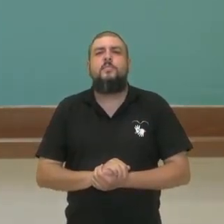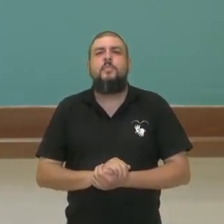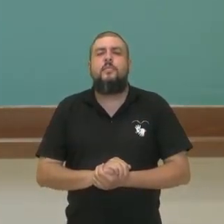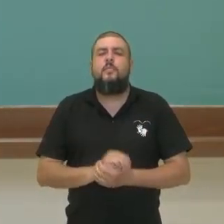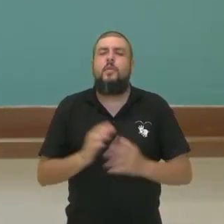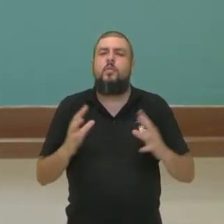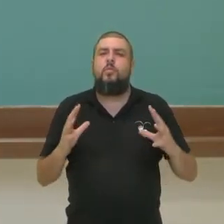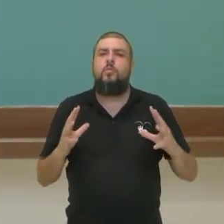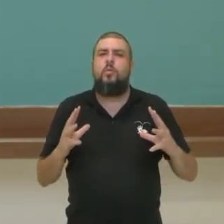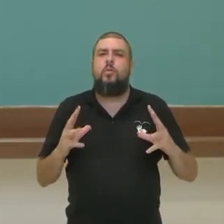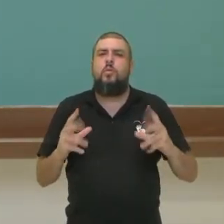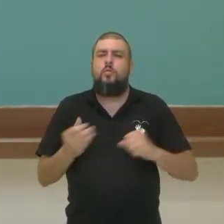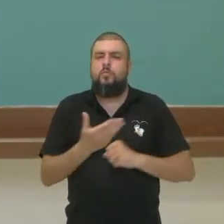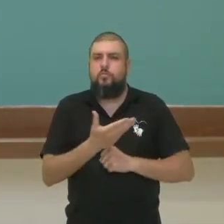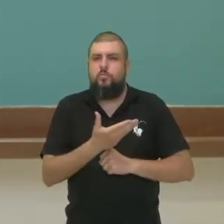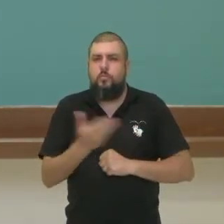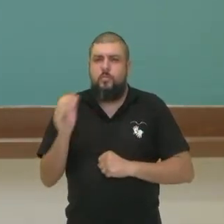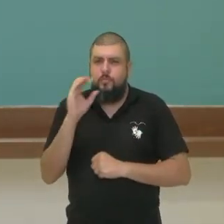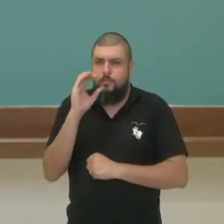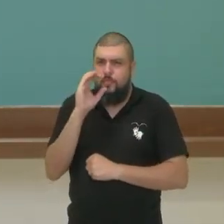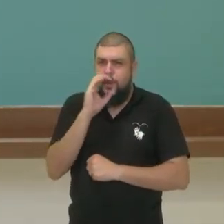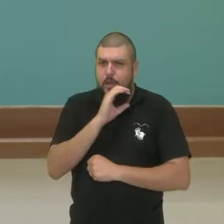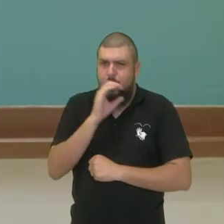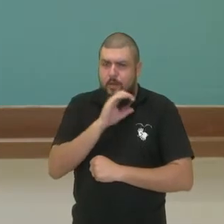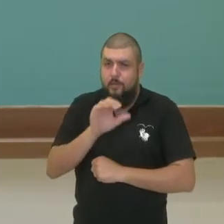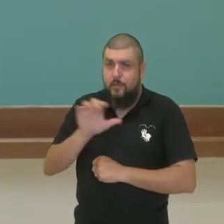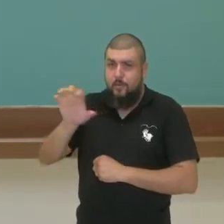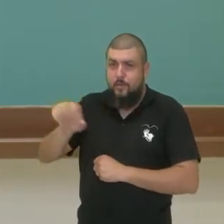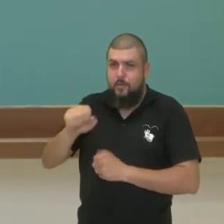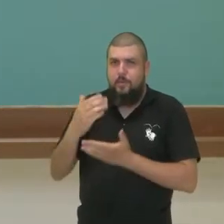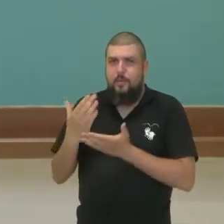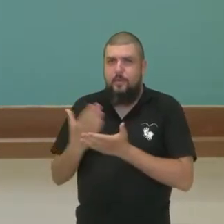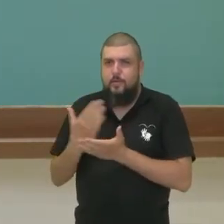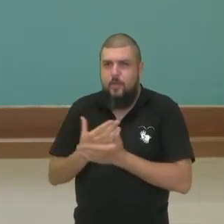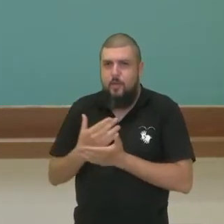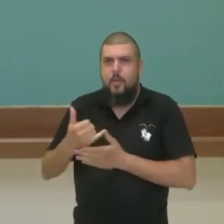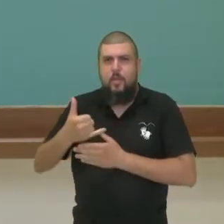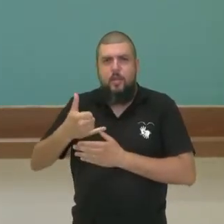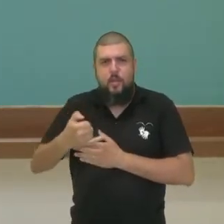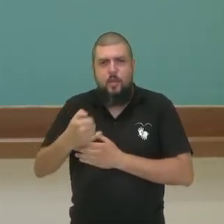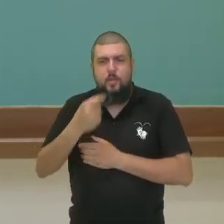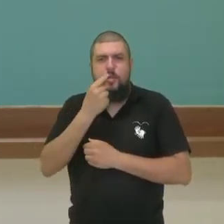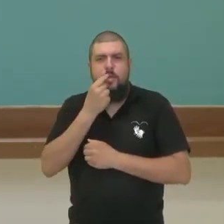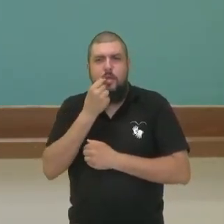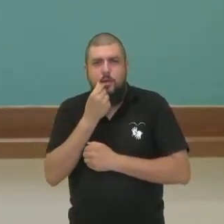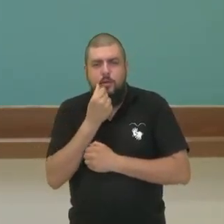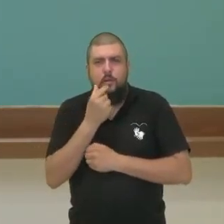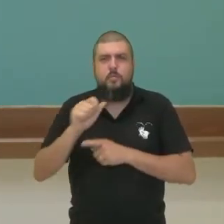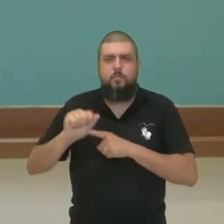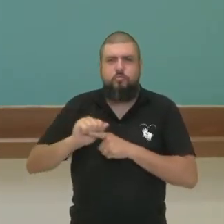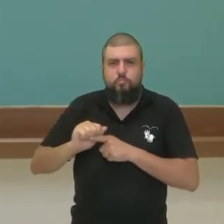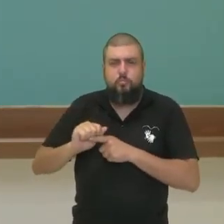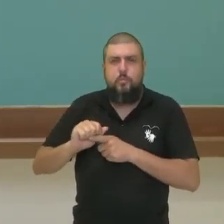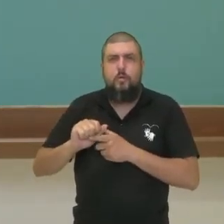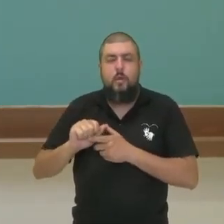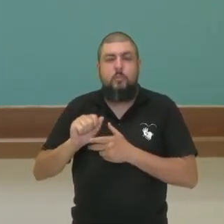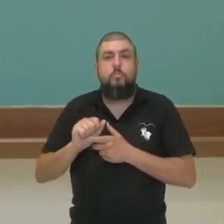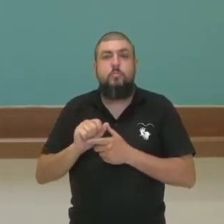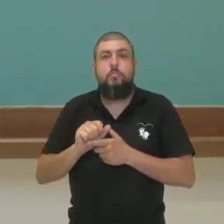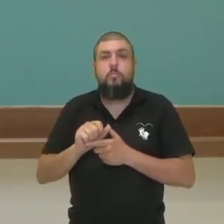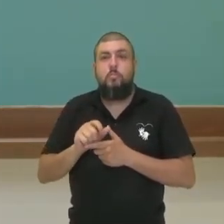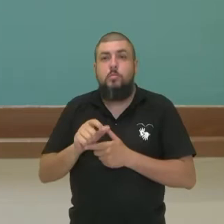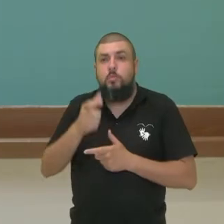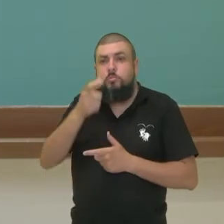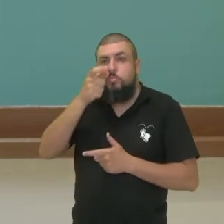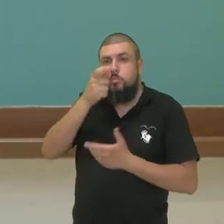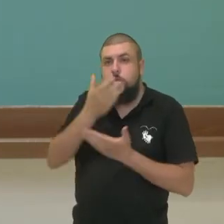caras, corra lá pegar o seu caderno, pegue a sua caneta, o seu lápis e sua borracha para anotar. Ah, você já